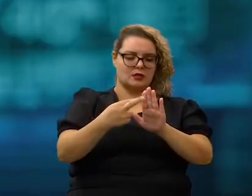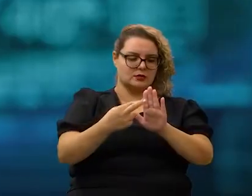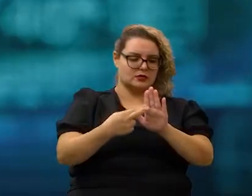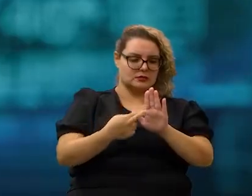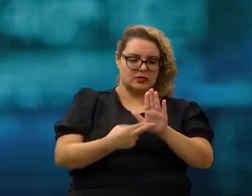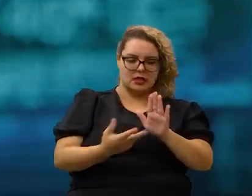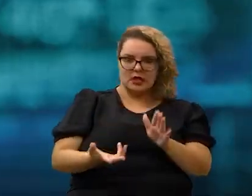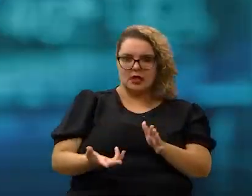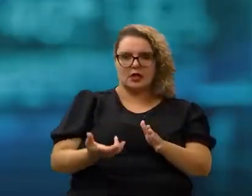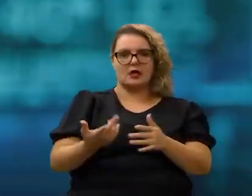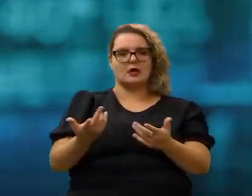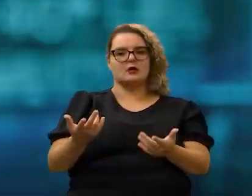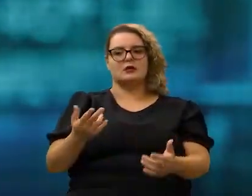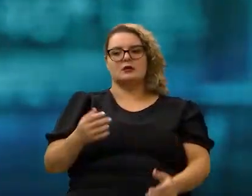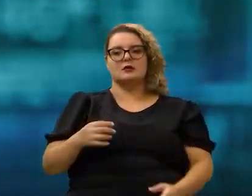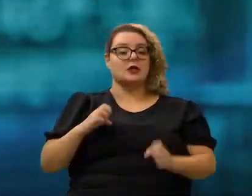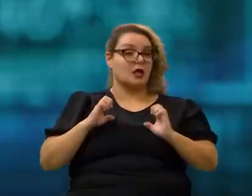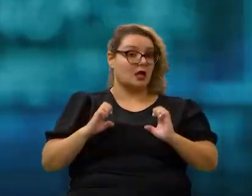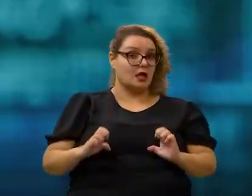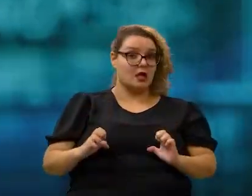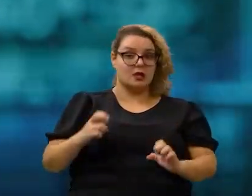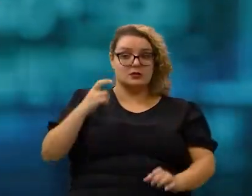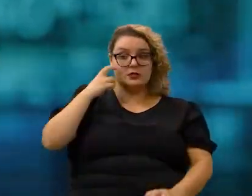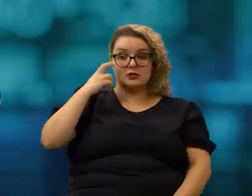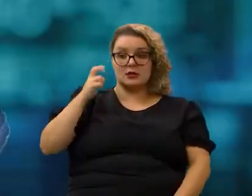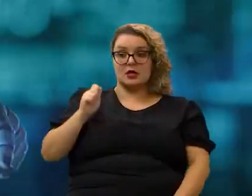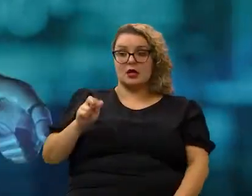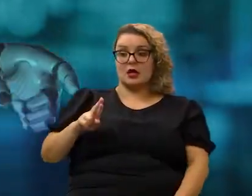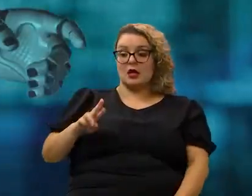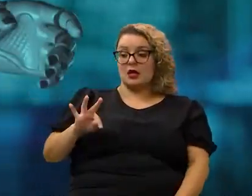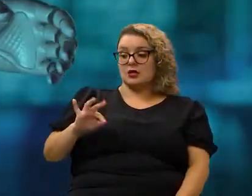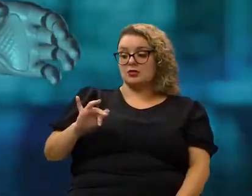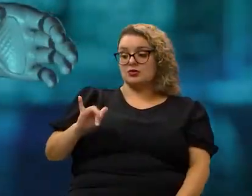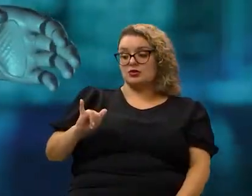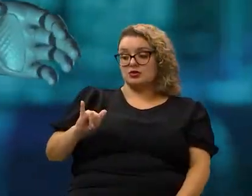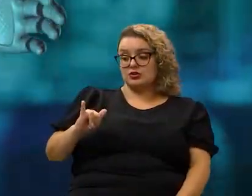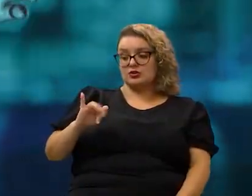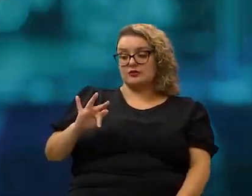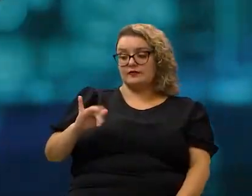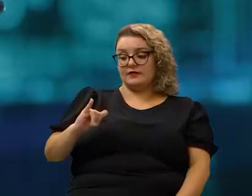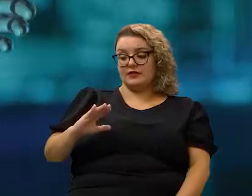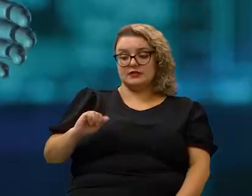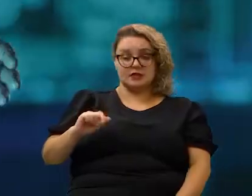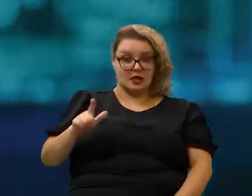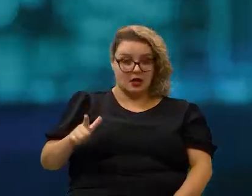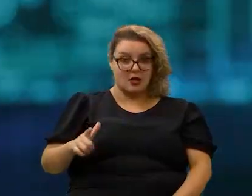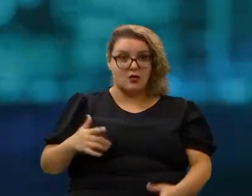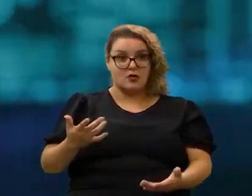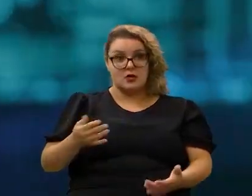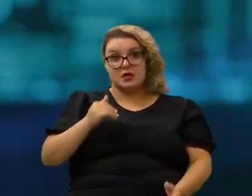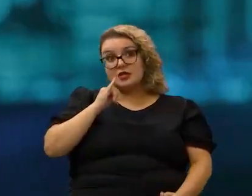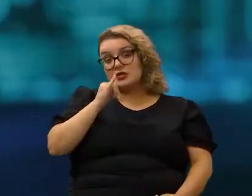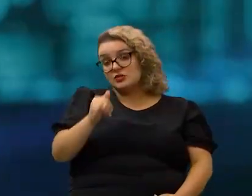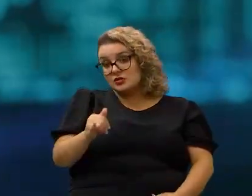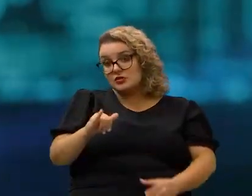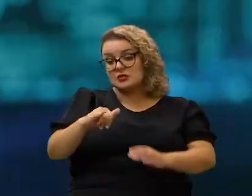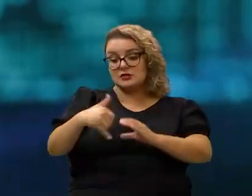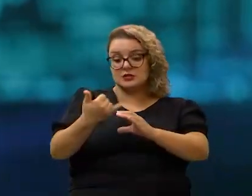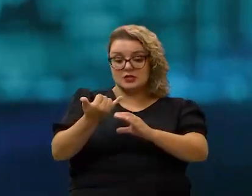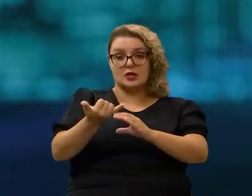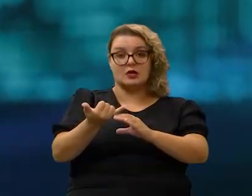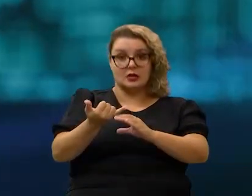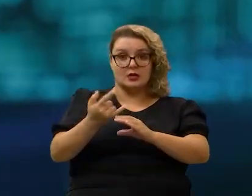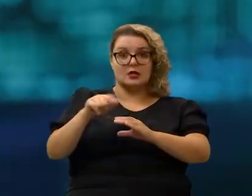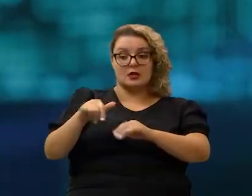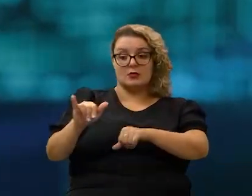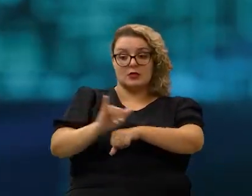regras da ética da inteligência artificial e diz que no YouTube, que também é uma